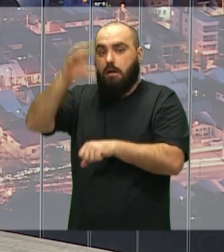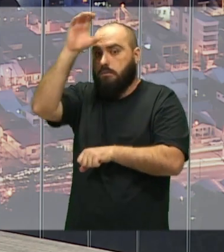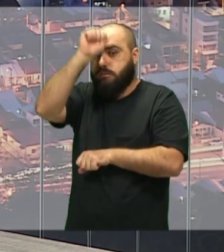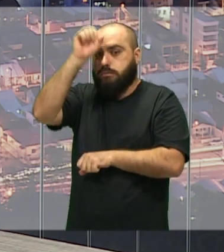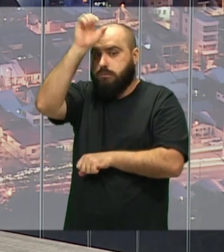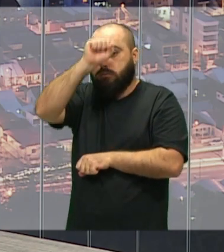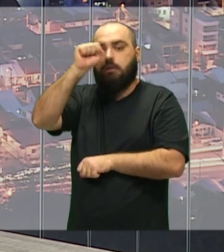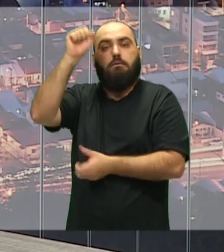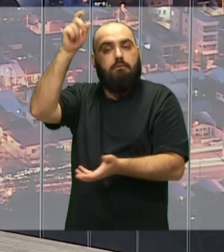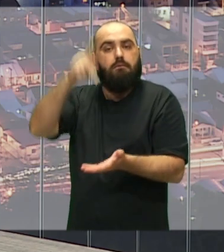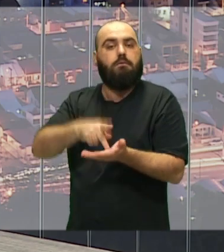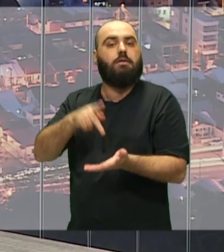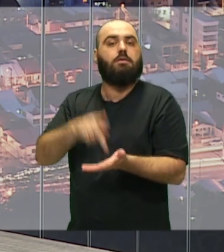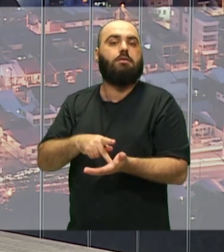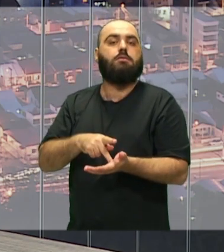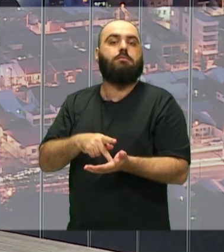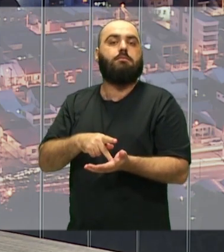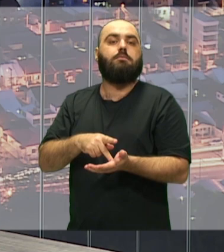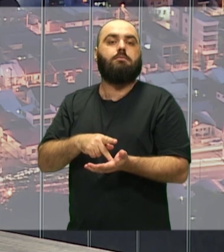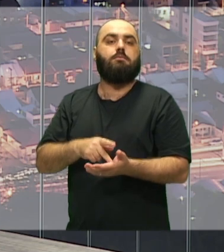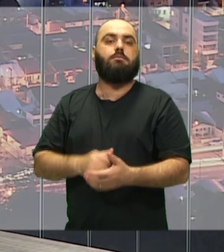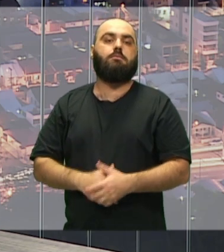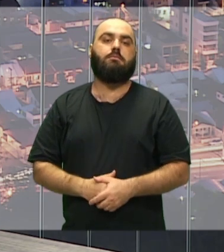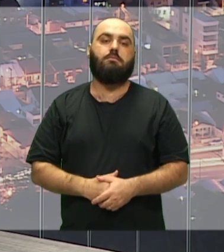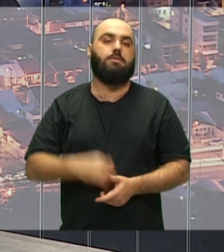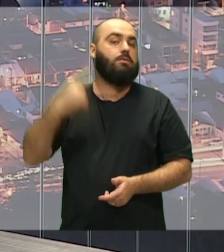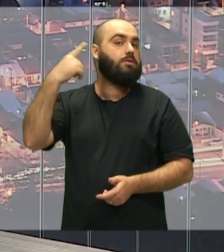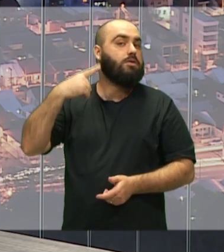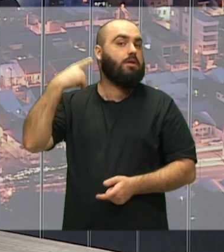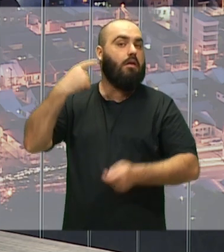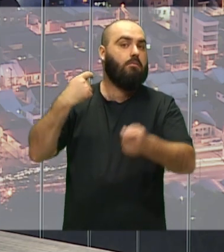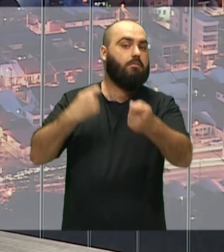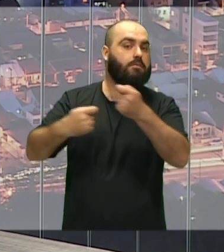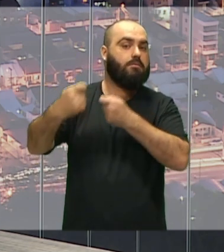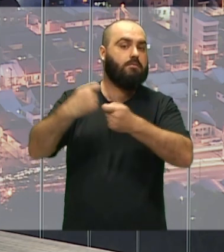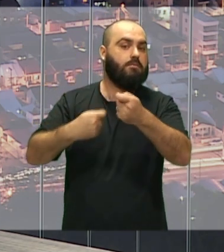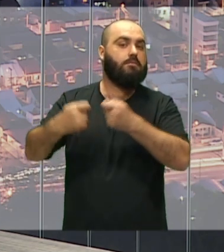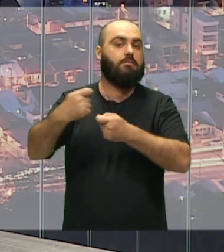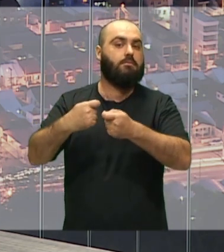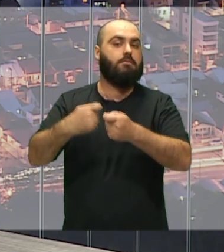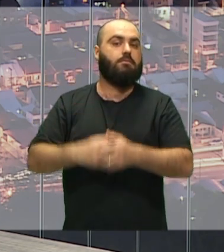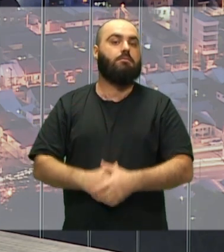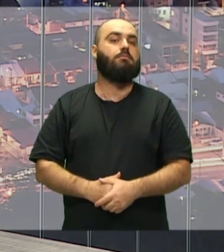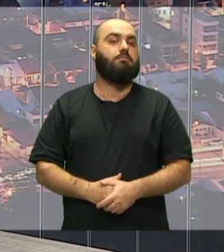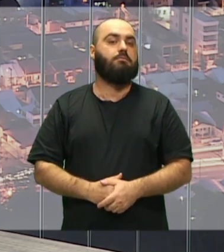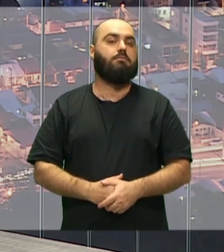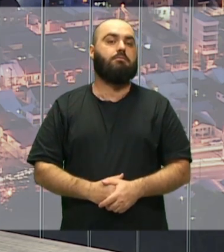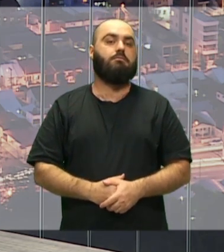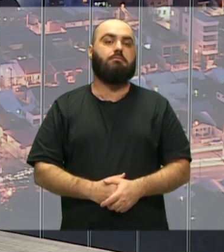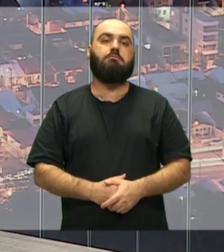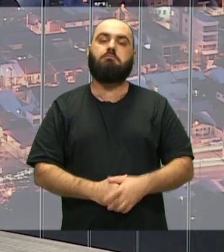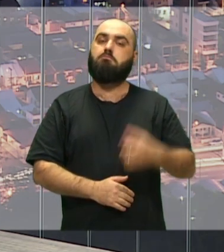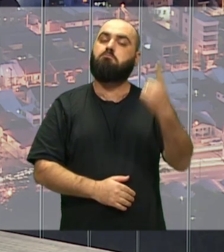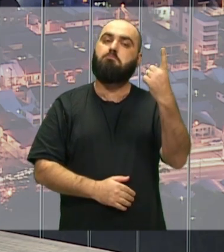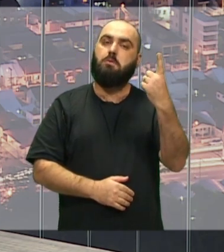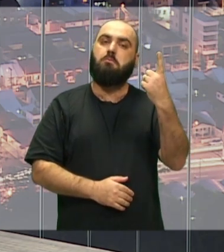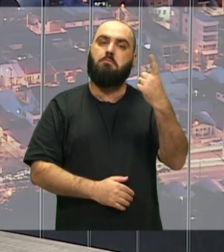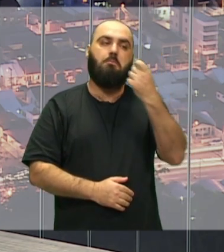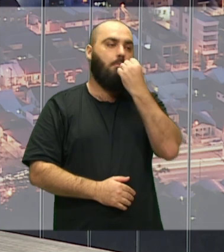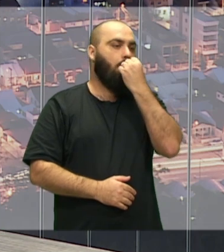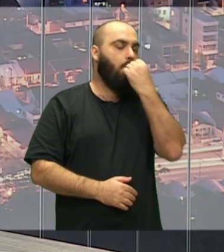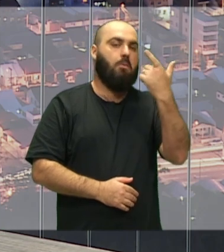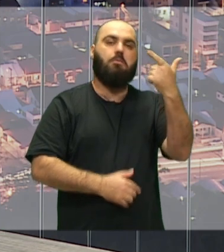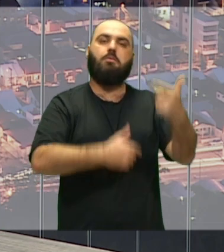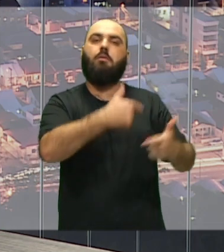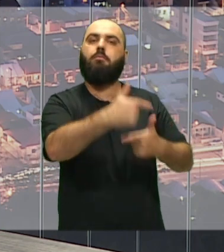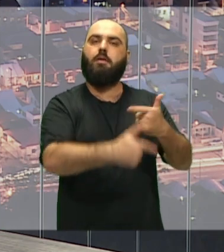quiser realmente fazer do direito administrativo mais uma ferramenta e boa